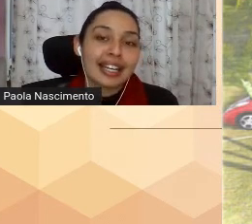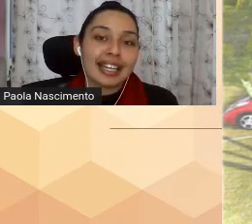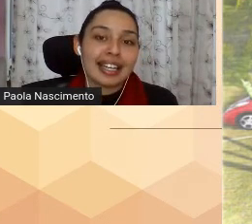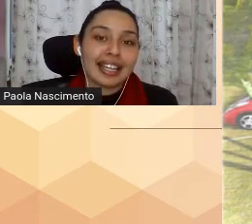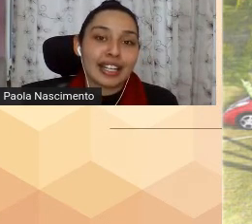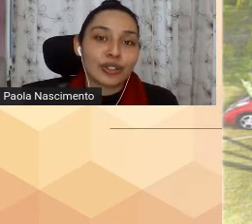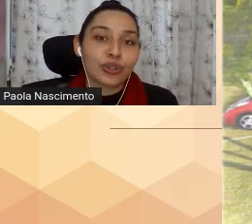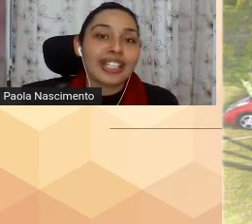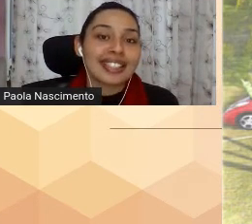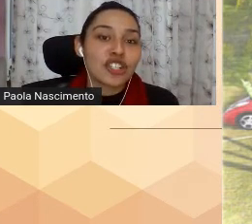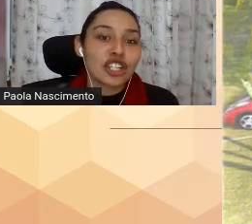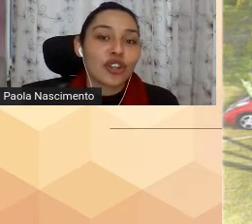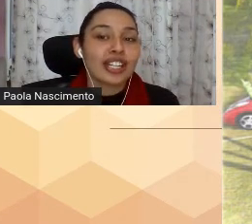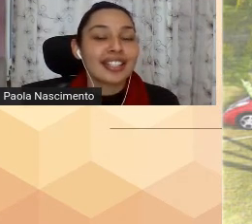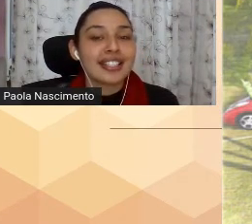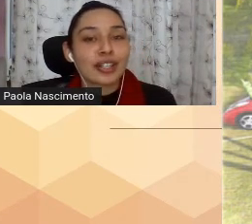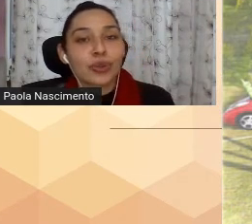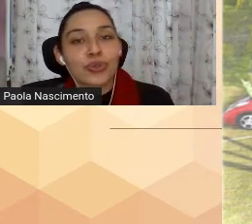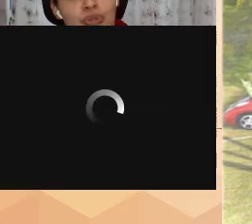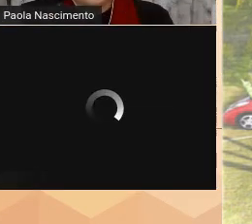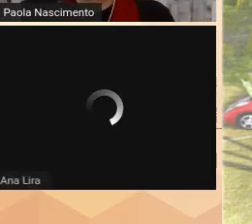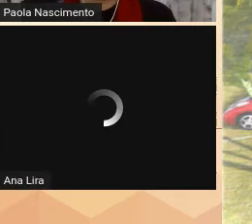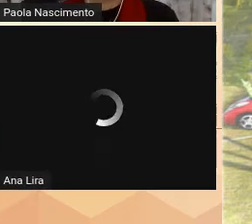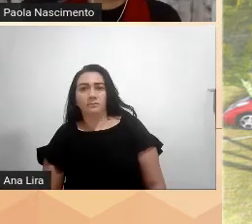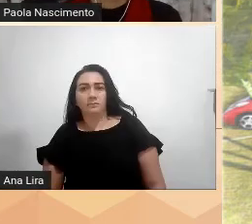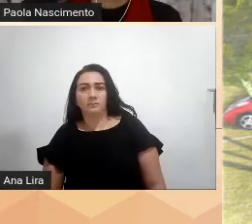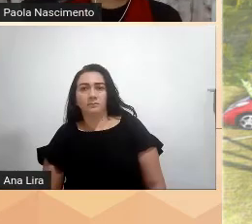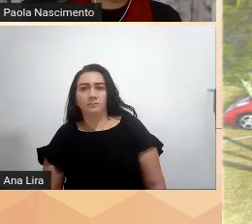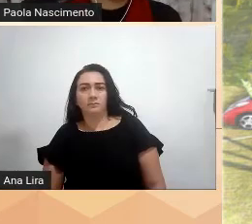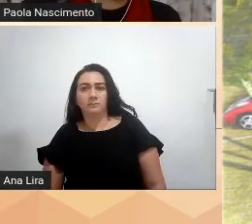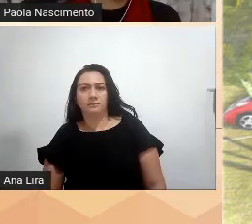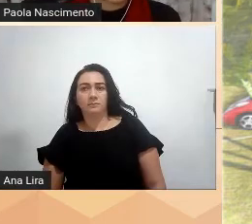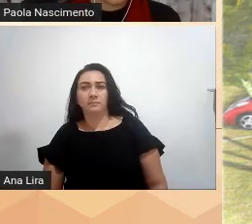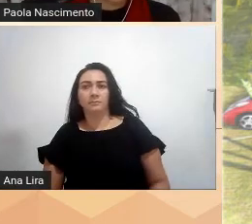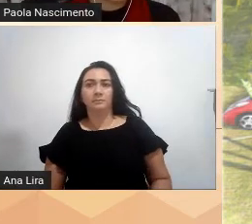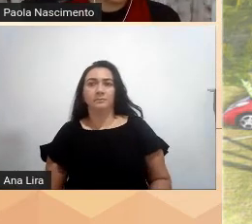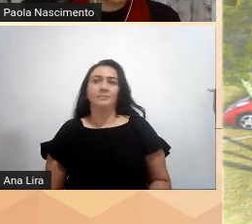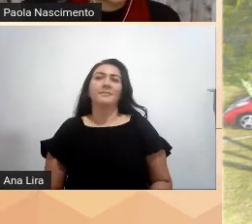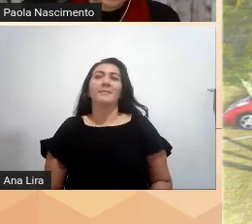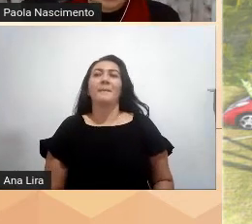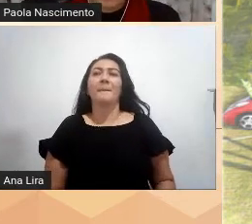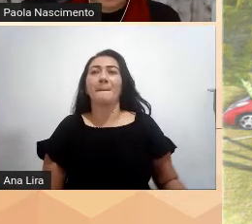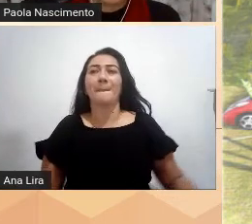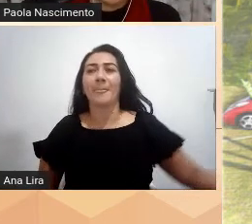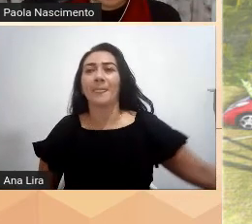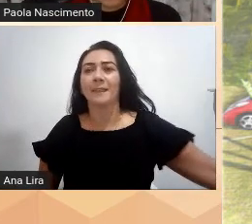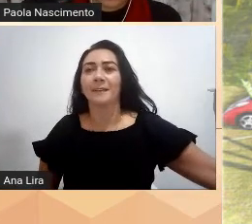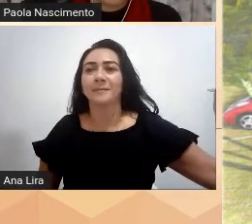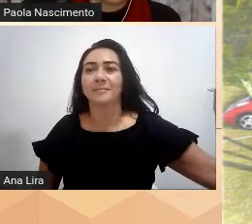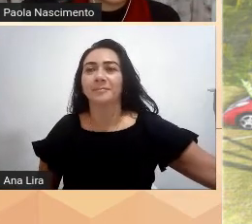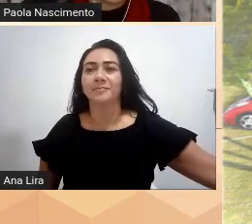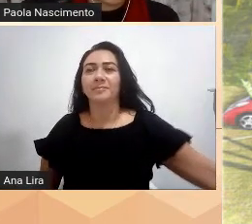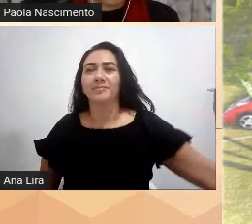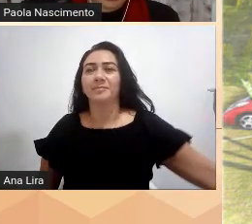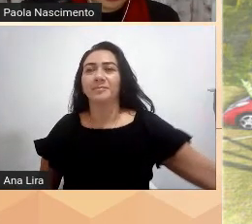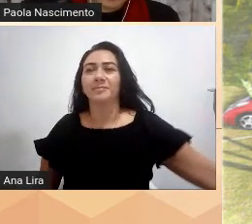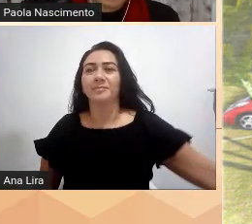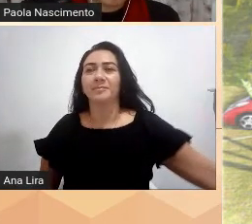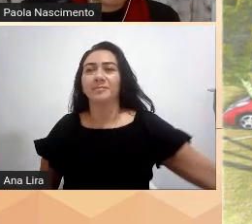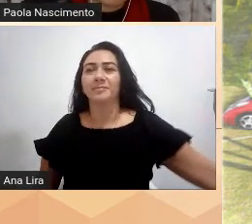acompanhar toda a trajetória, desde a construção do equipamento cultural até a inauguração dele, em que hoje ele